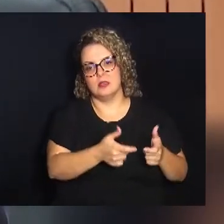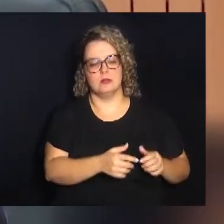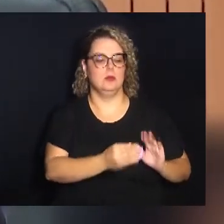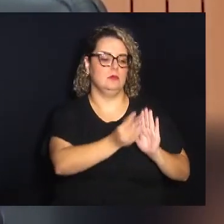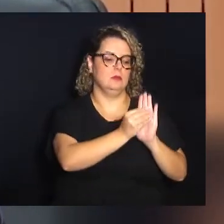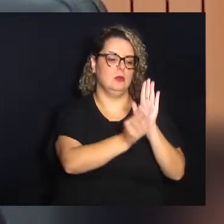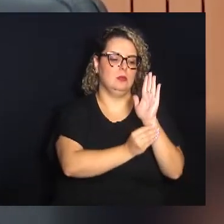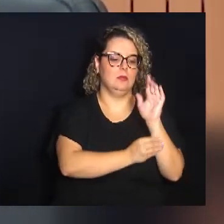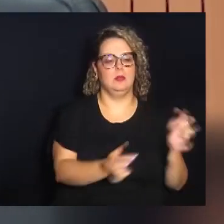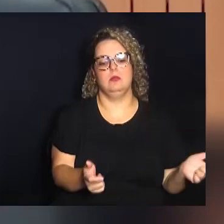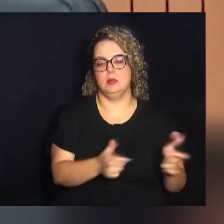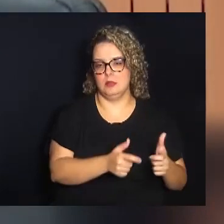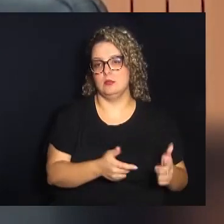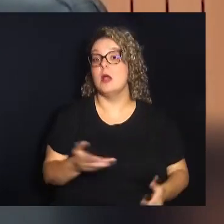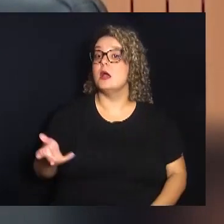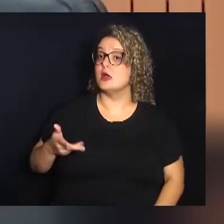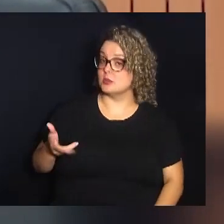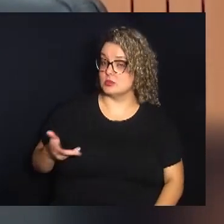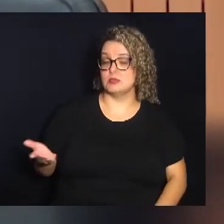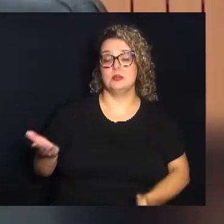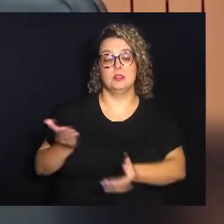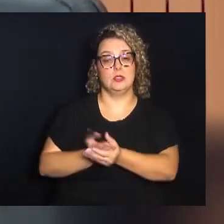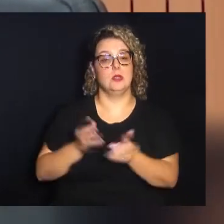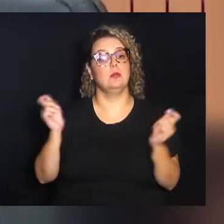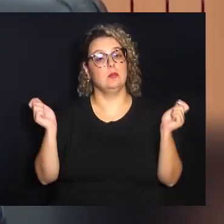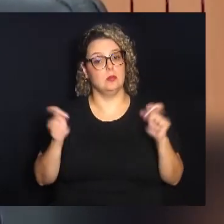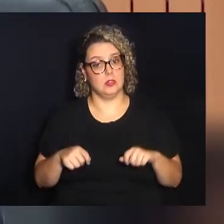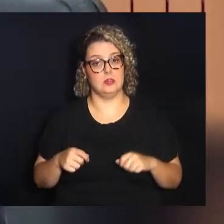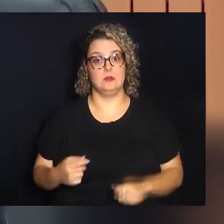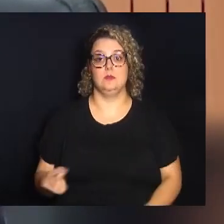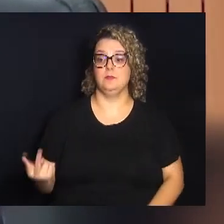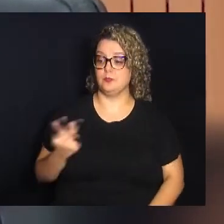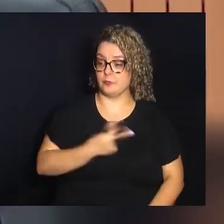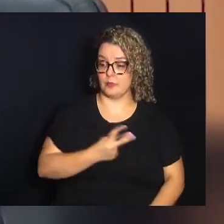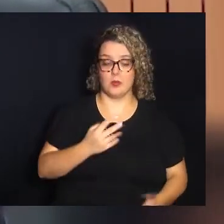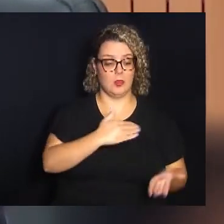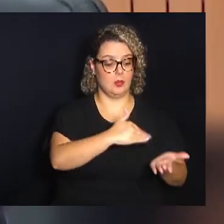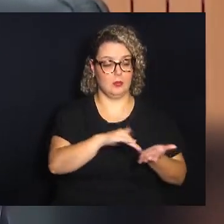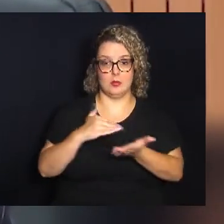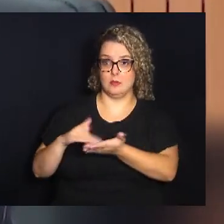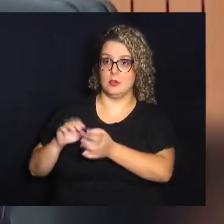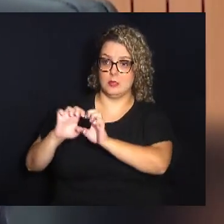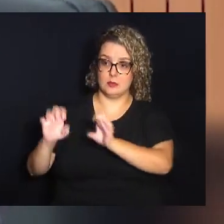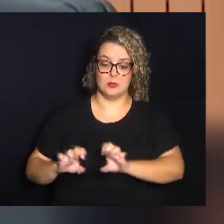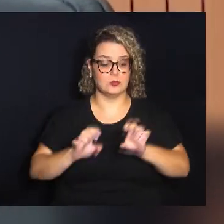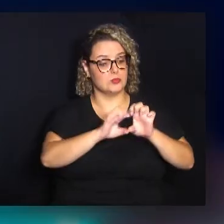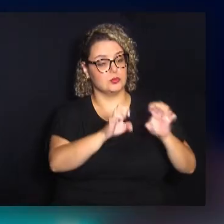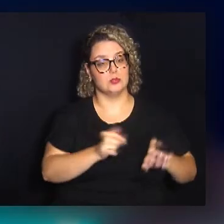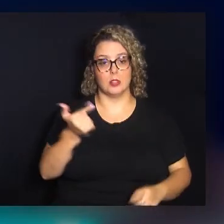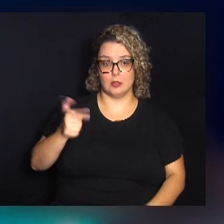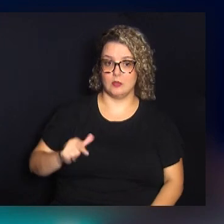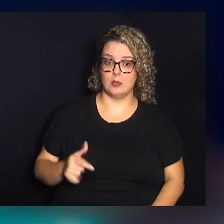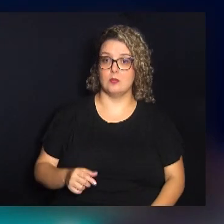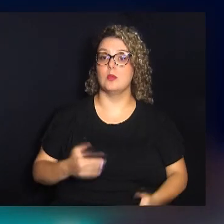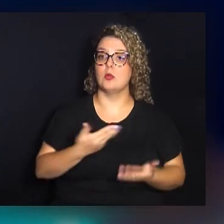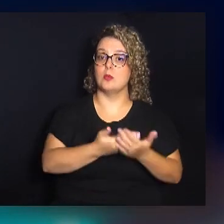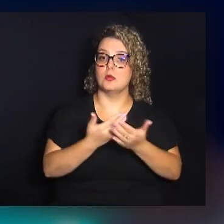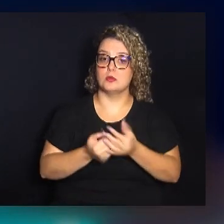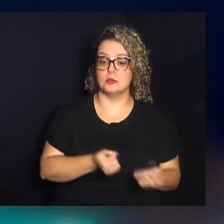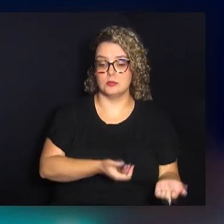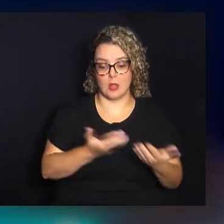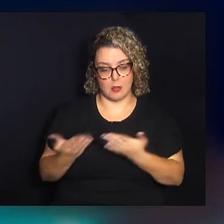agilidade nos projetos e também possibilitar que as duas secretarias se reestruturem. Um estudo foi